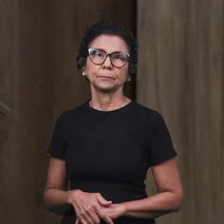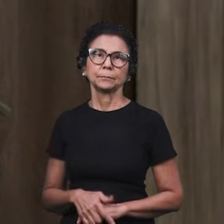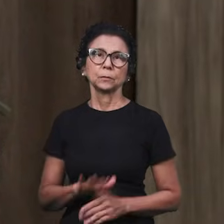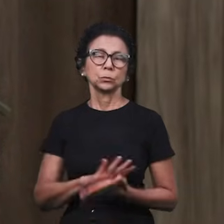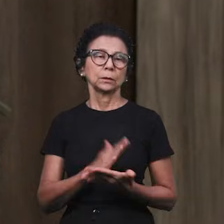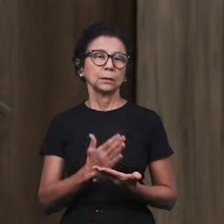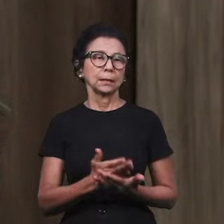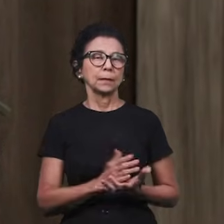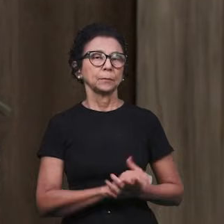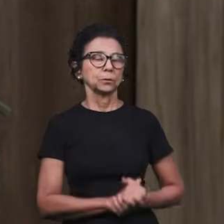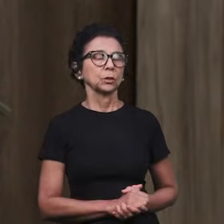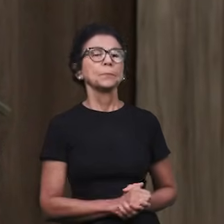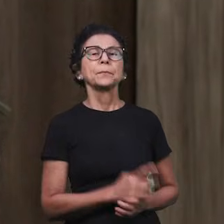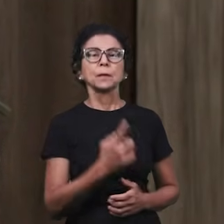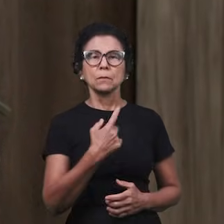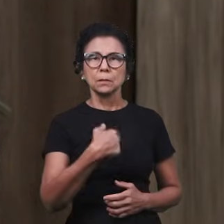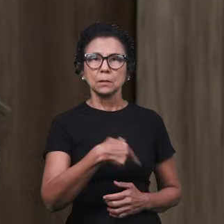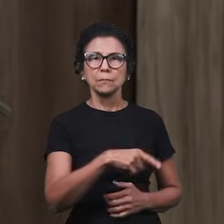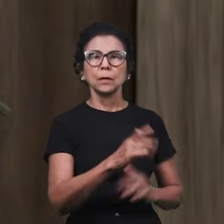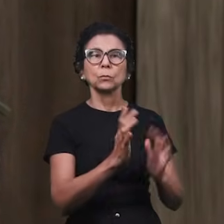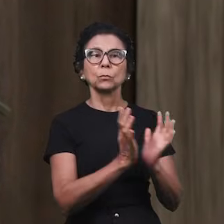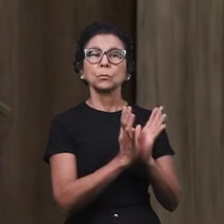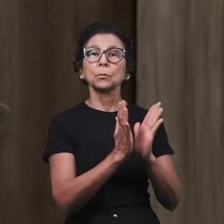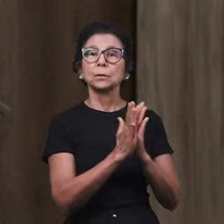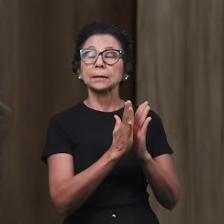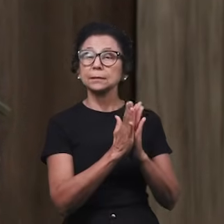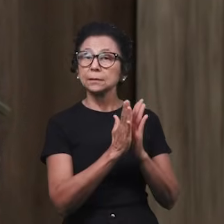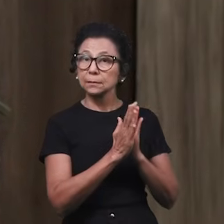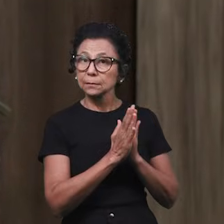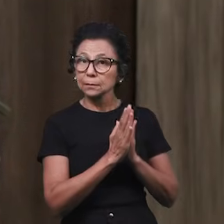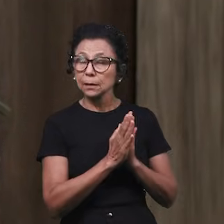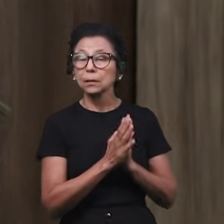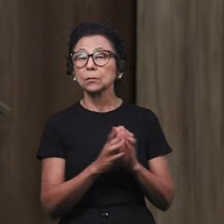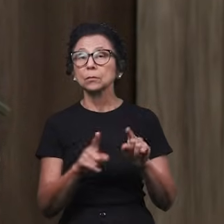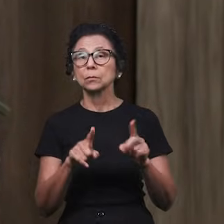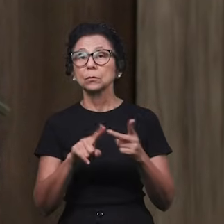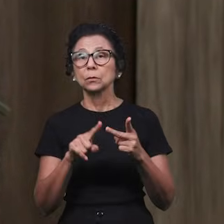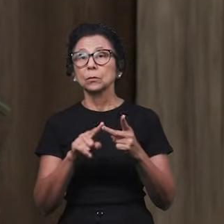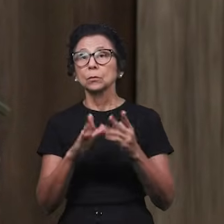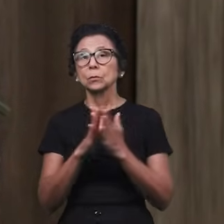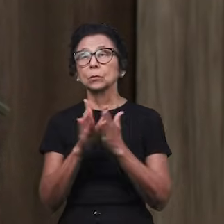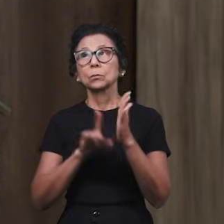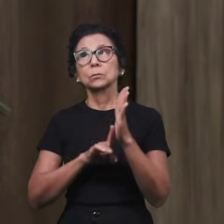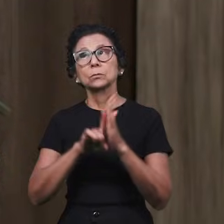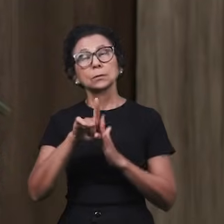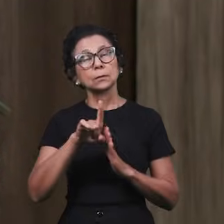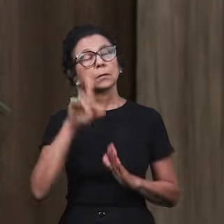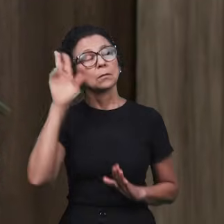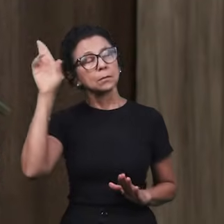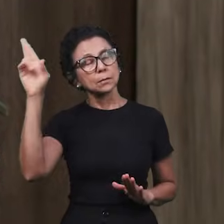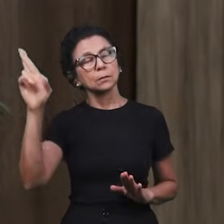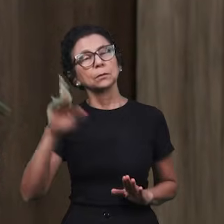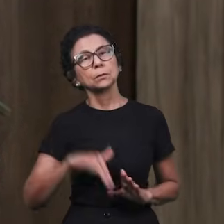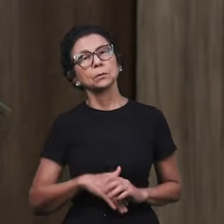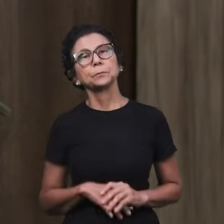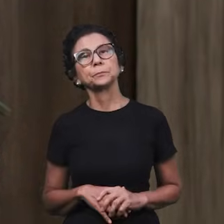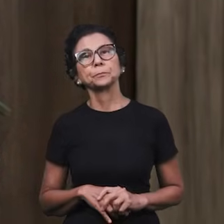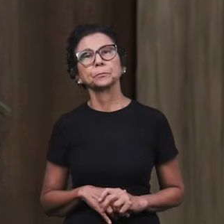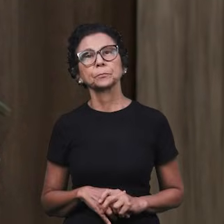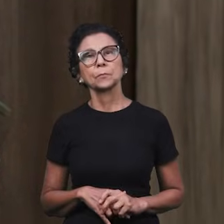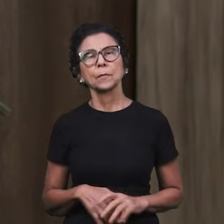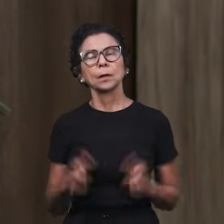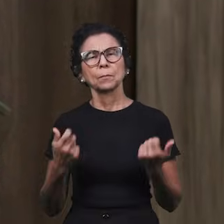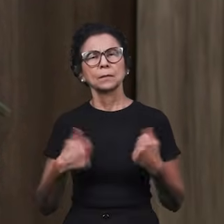grupo de intercessão, né, Amável? Vai consultar. Vai consultar, exatamente. E aí é não entrar em desespero e começar